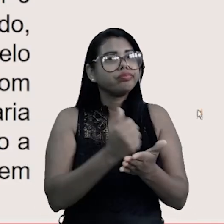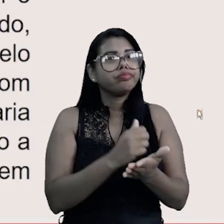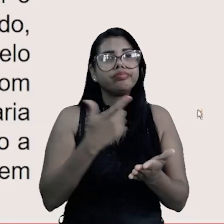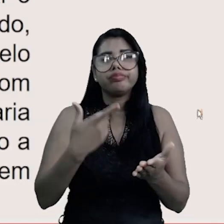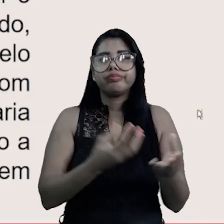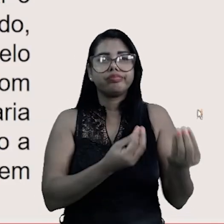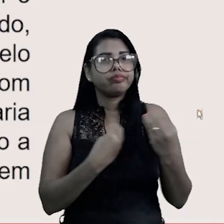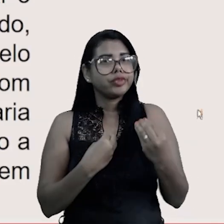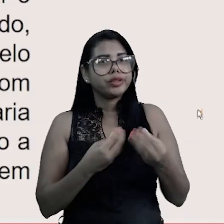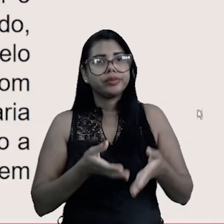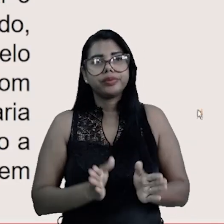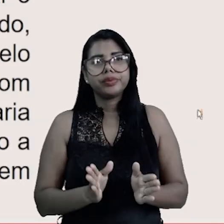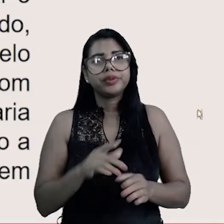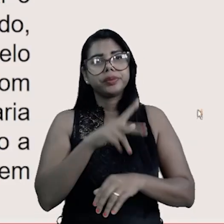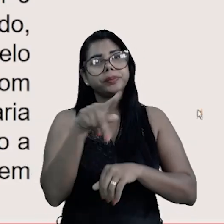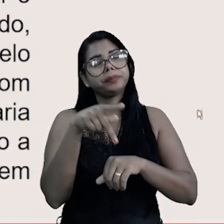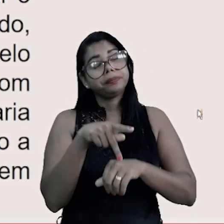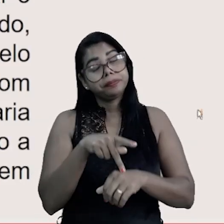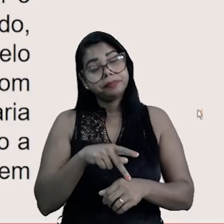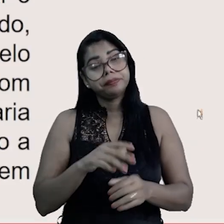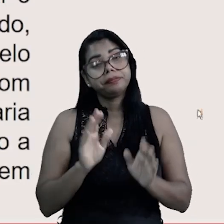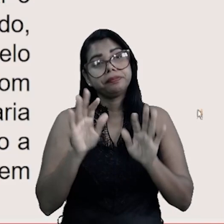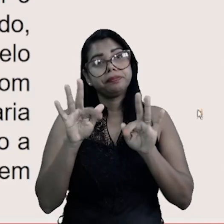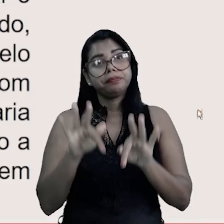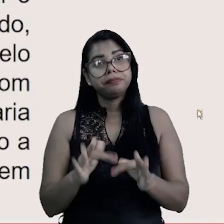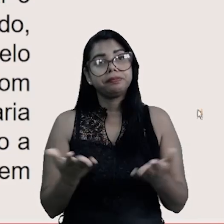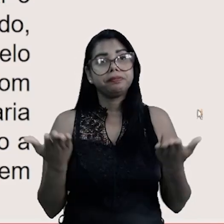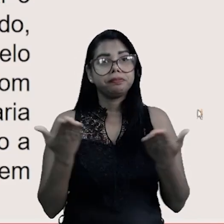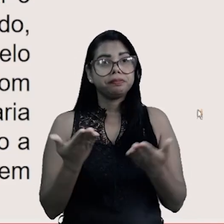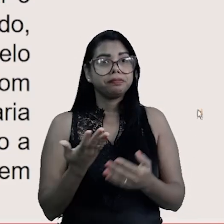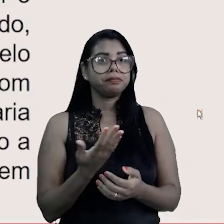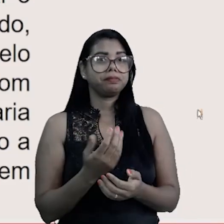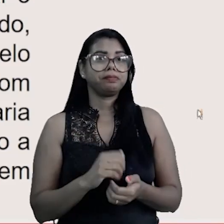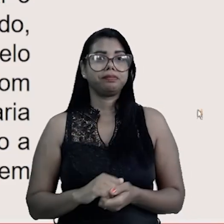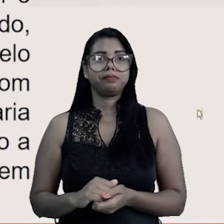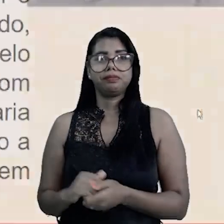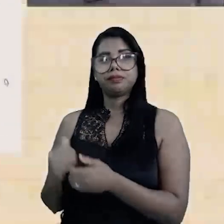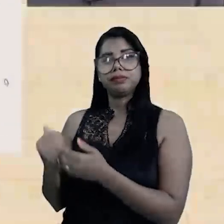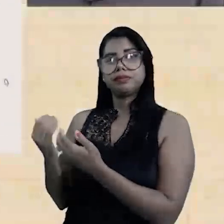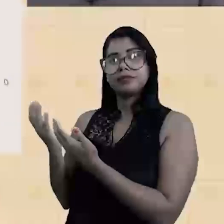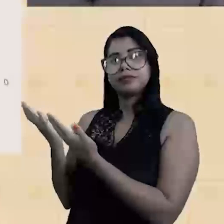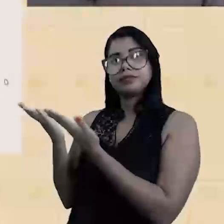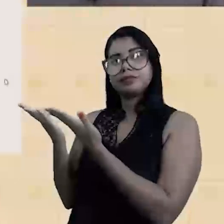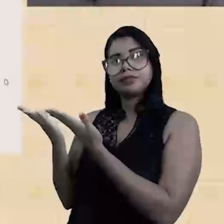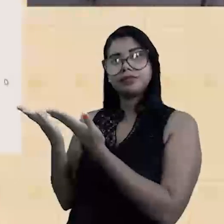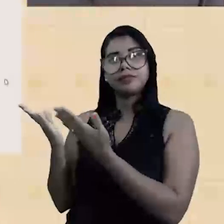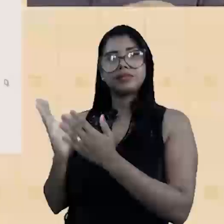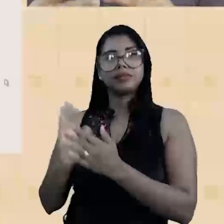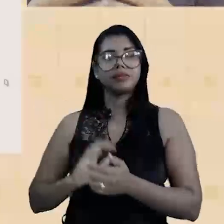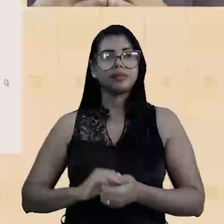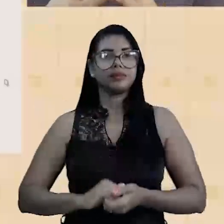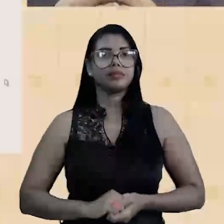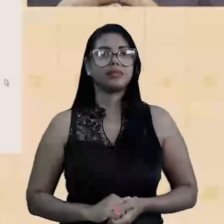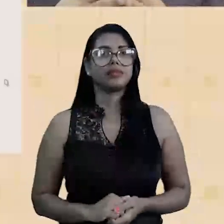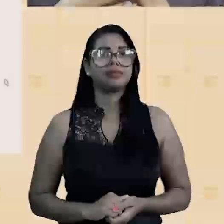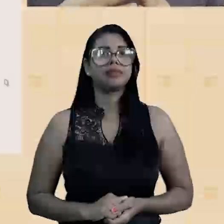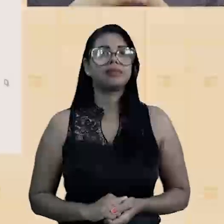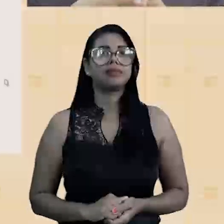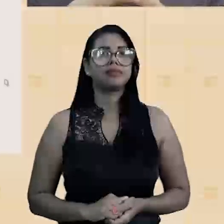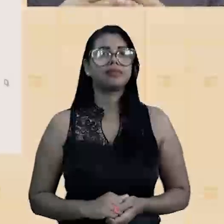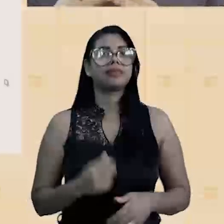país. Finaliza, ela fecha o desenvolvimento 2, não é? E ela